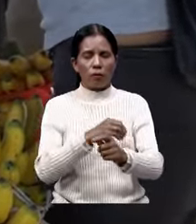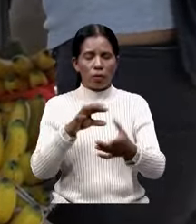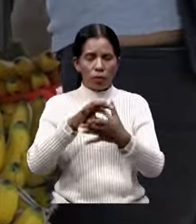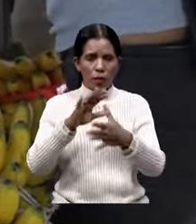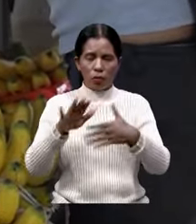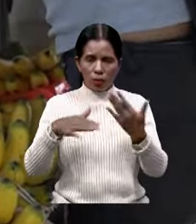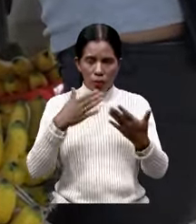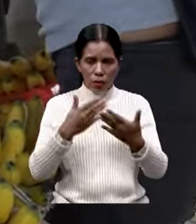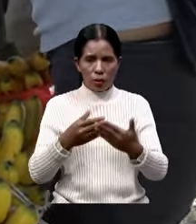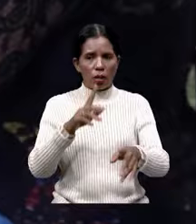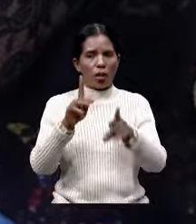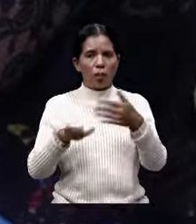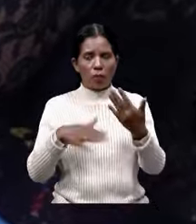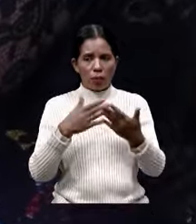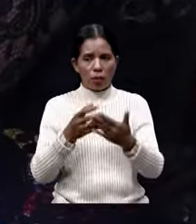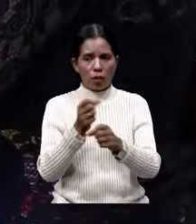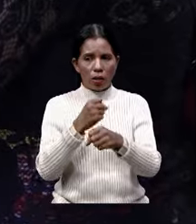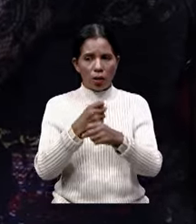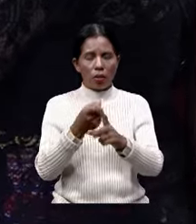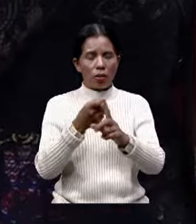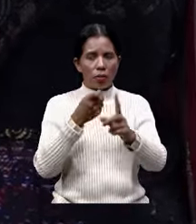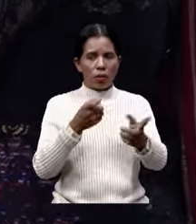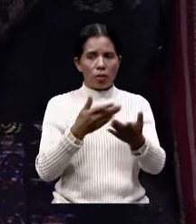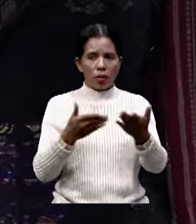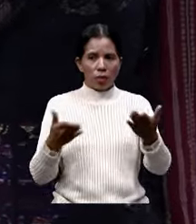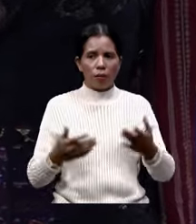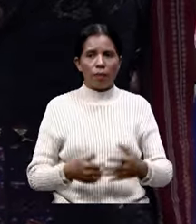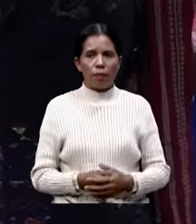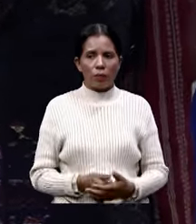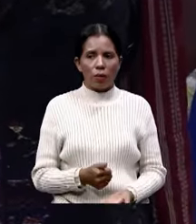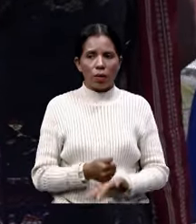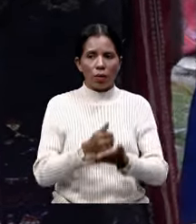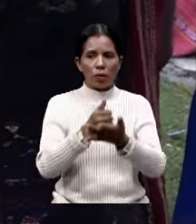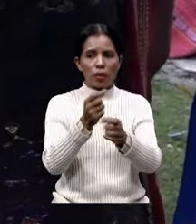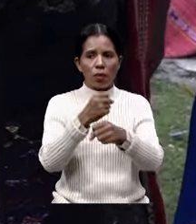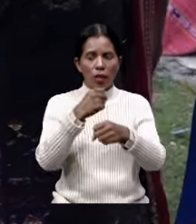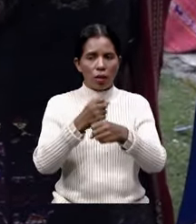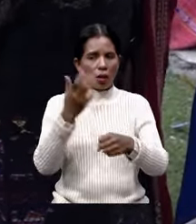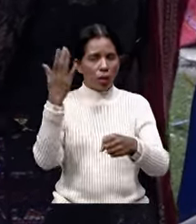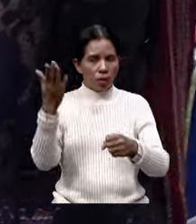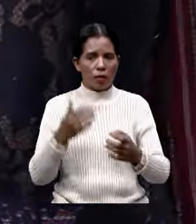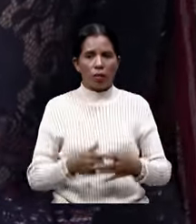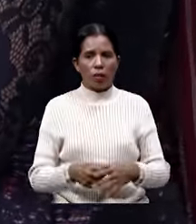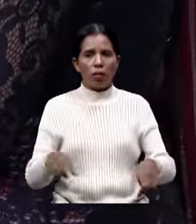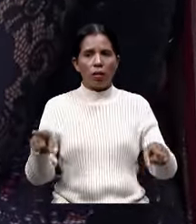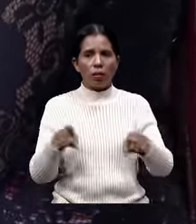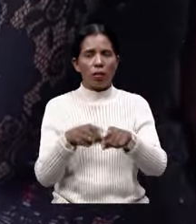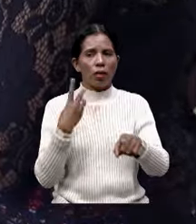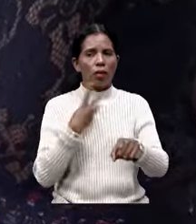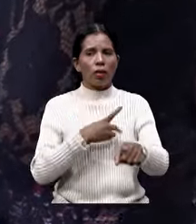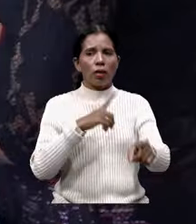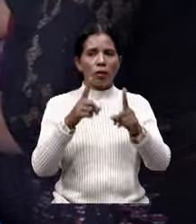sira, debe comunidade halo, si produto local. Le facilita o halo e la fatin a hanesan ita kulia kona